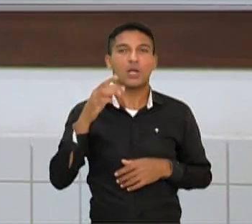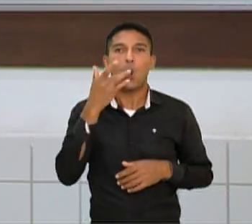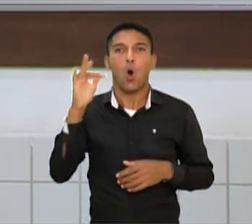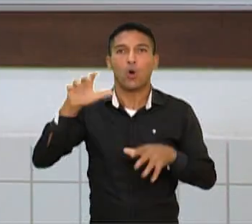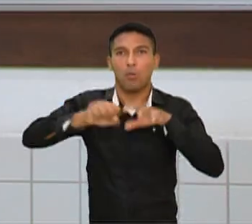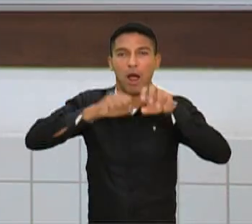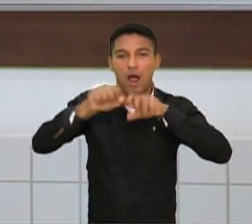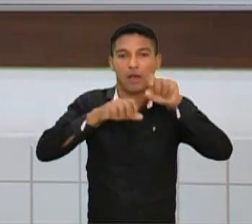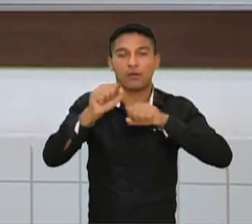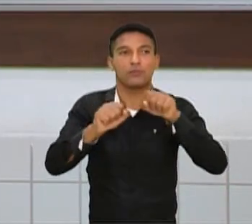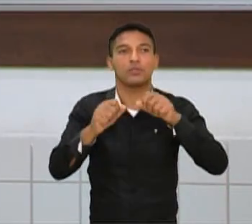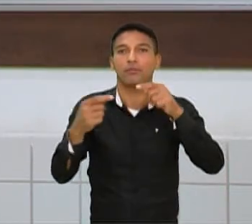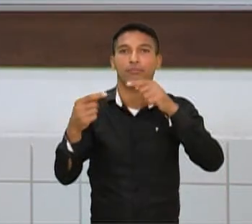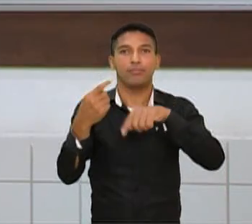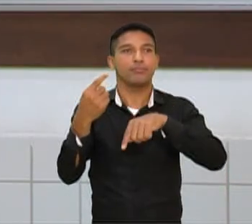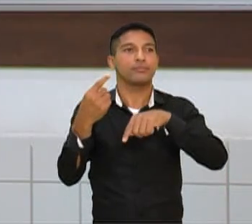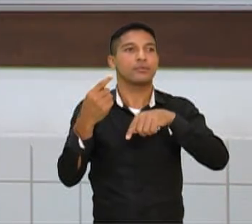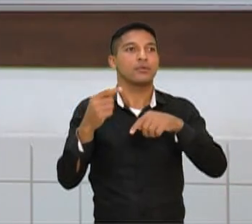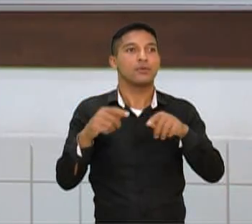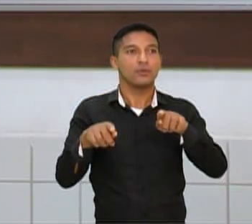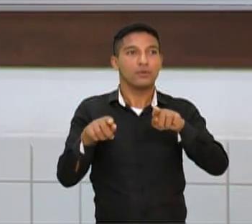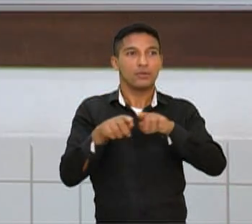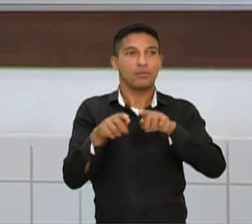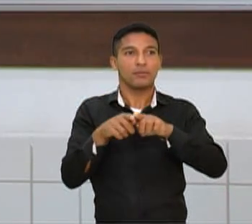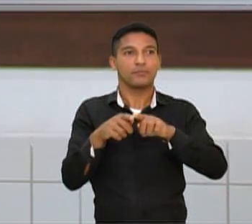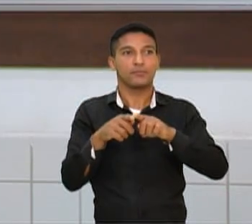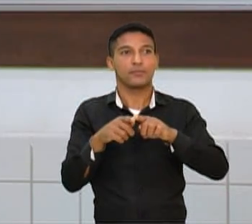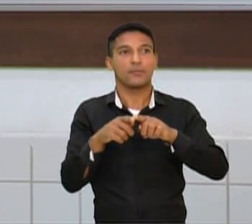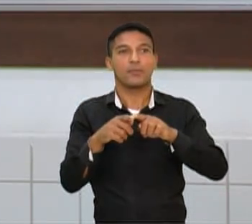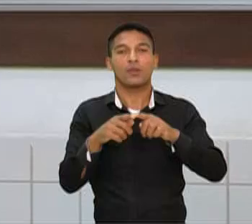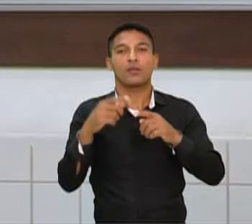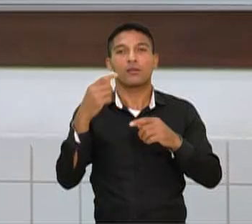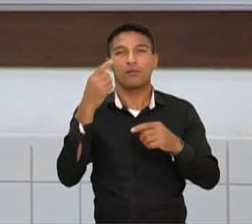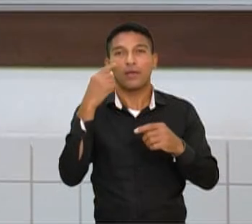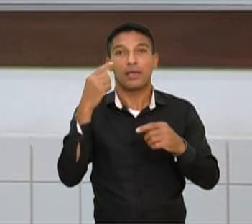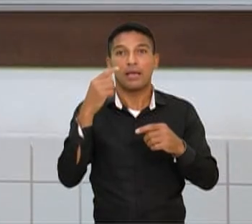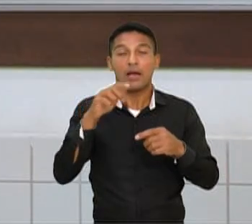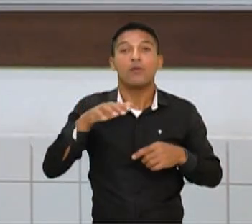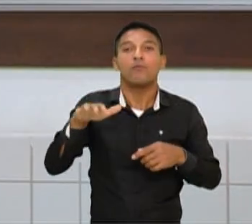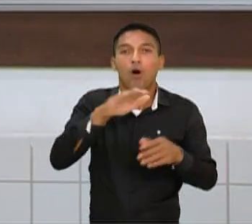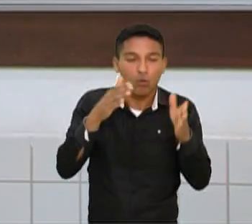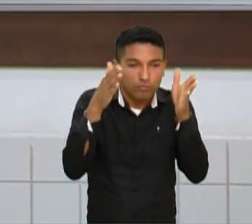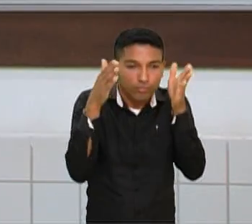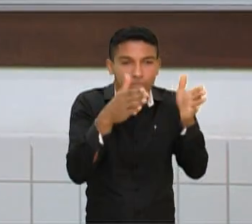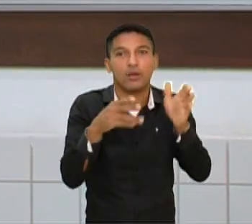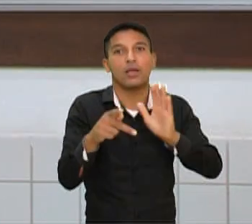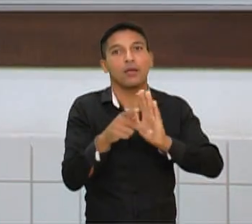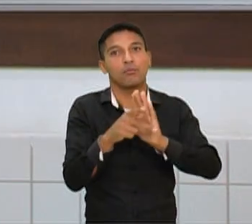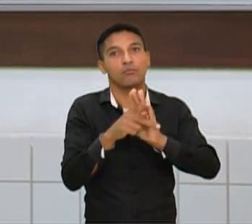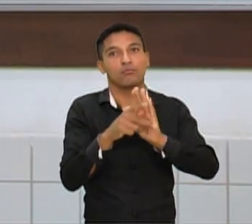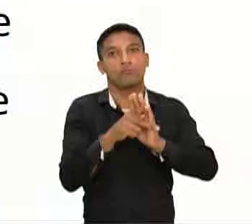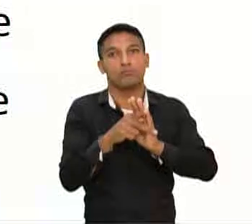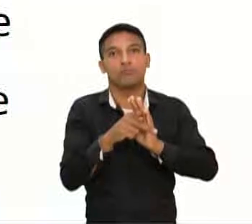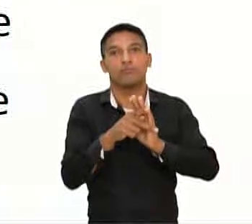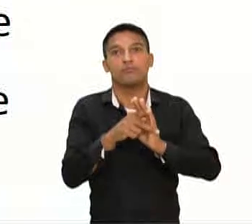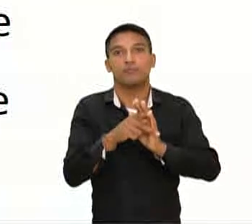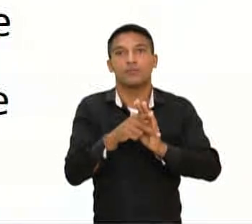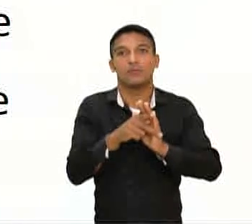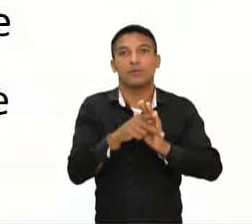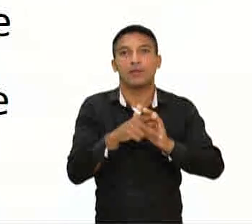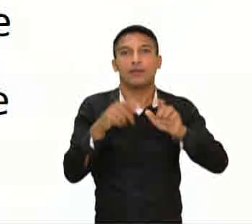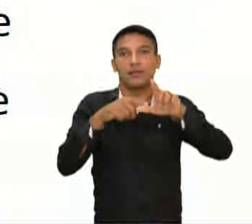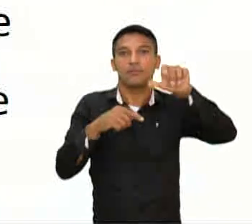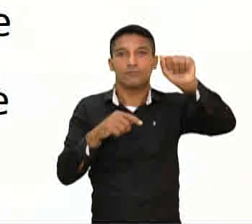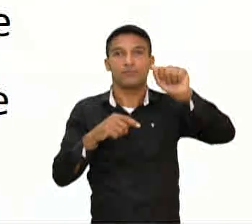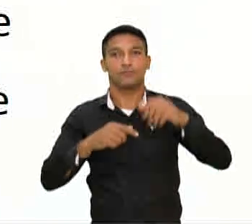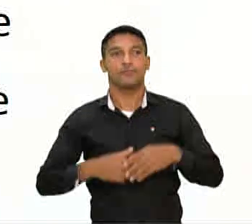correto, mas também outras atividades não, na realidade é mais sobre o gado. Na continuação, nós temos um textinho introdutório que vai